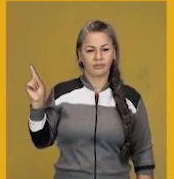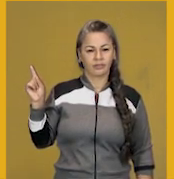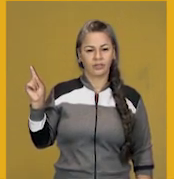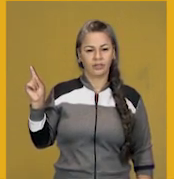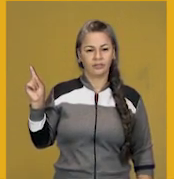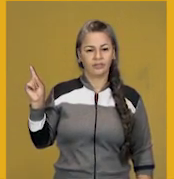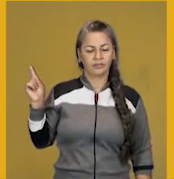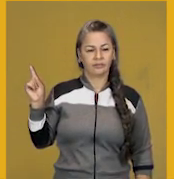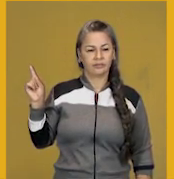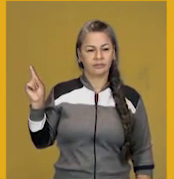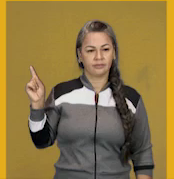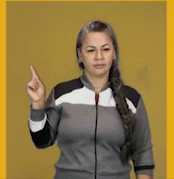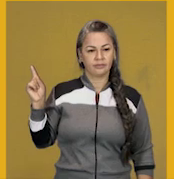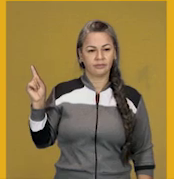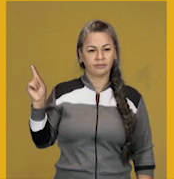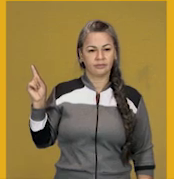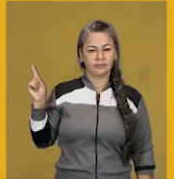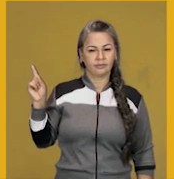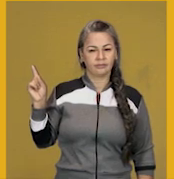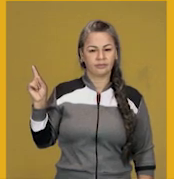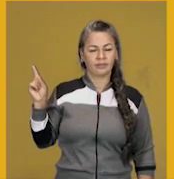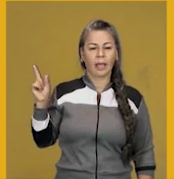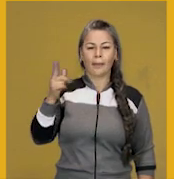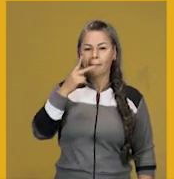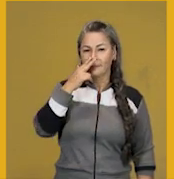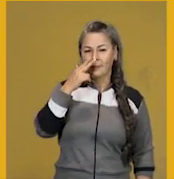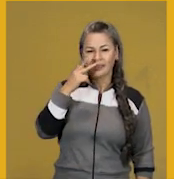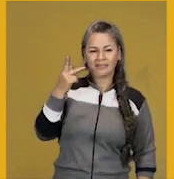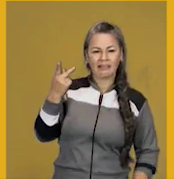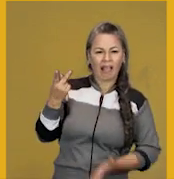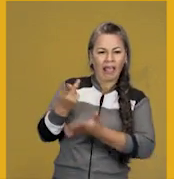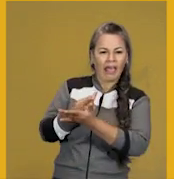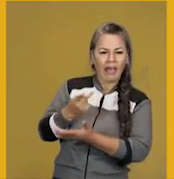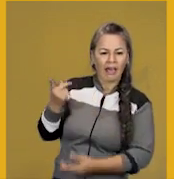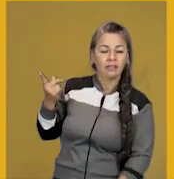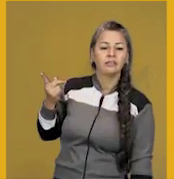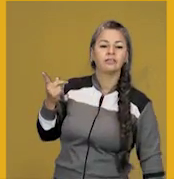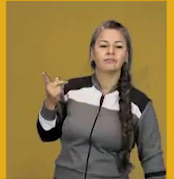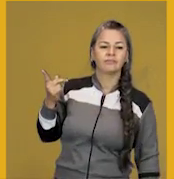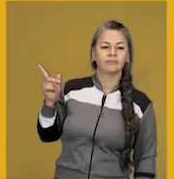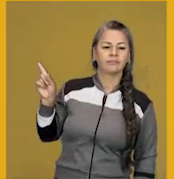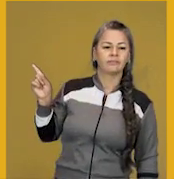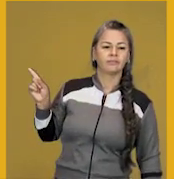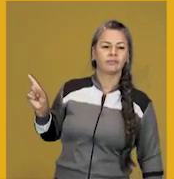vai dar... Essa conta tem um erro, gente. Corrija aí para mim, por favor.